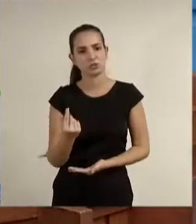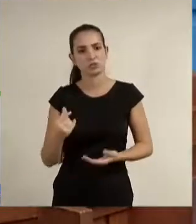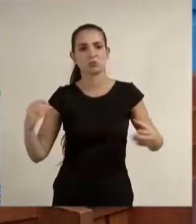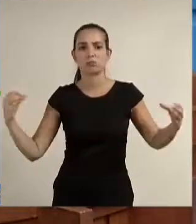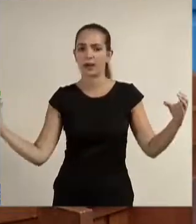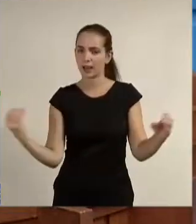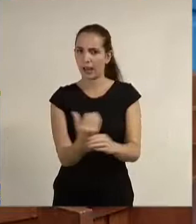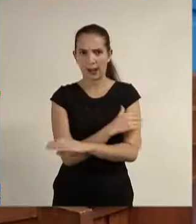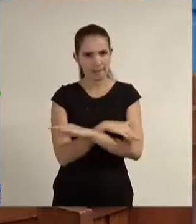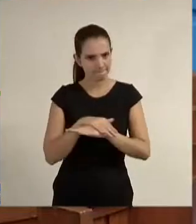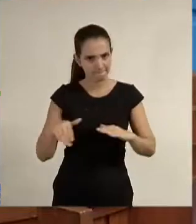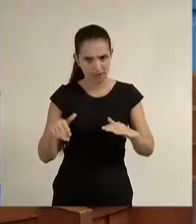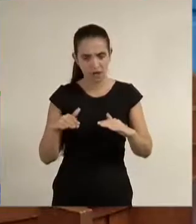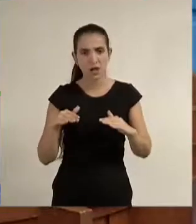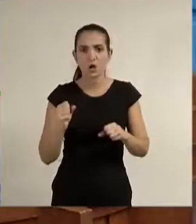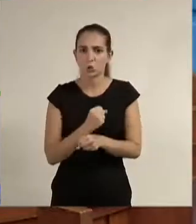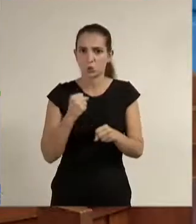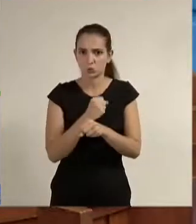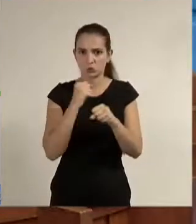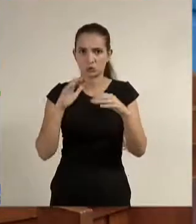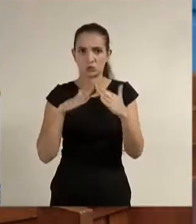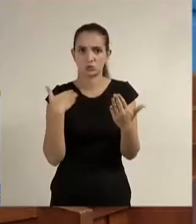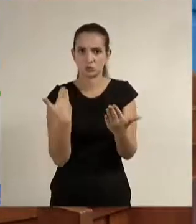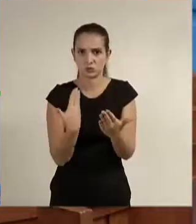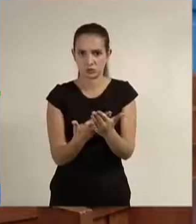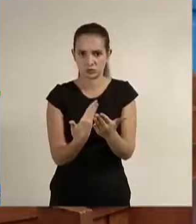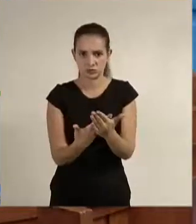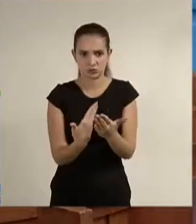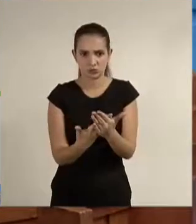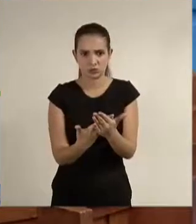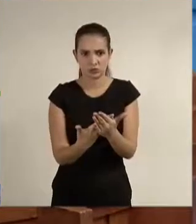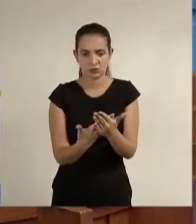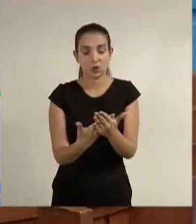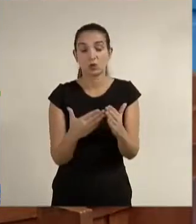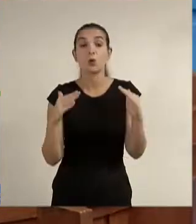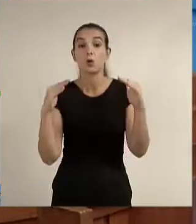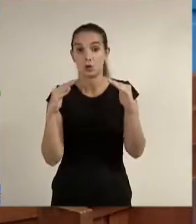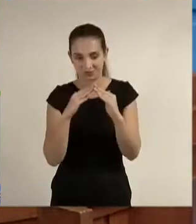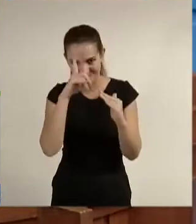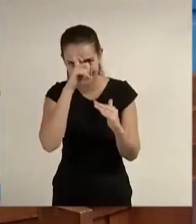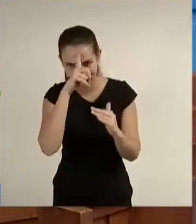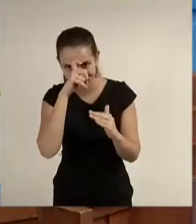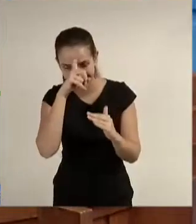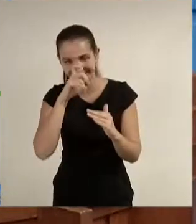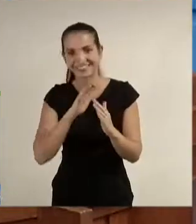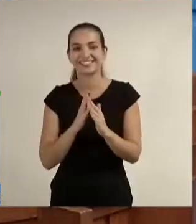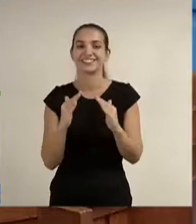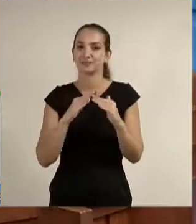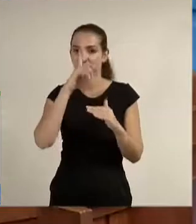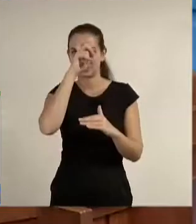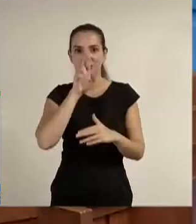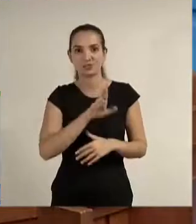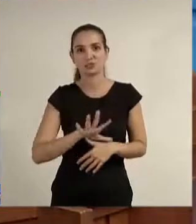da construção do hospital regional, assim como para os equipamentos. Uma parte, deputado. Deixa eu só concluir meu raciocínio.